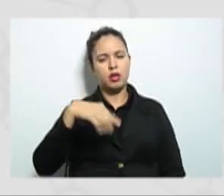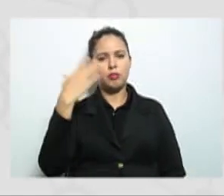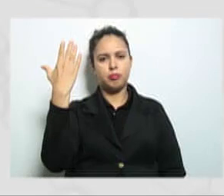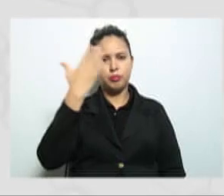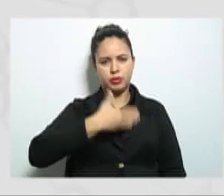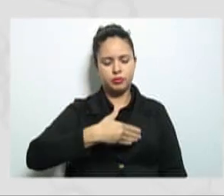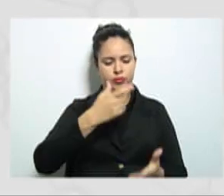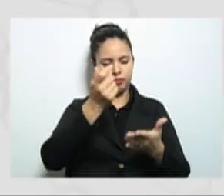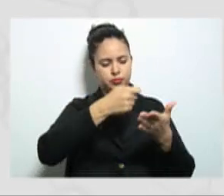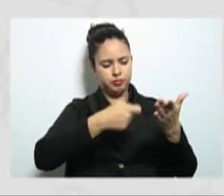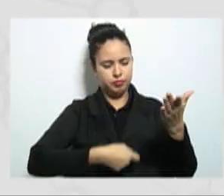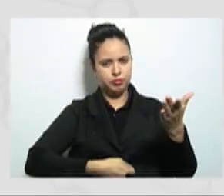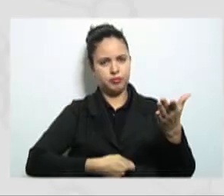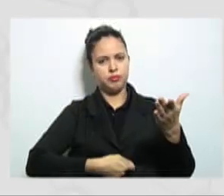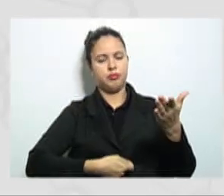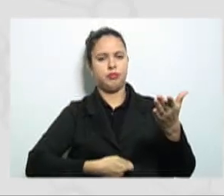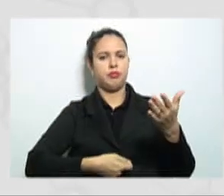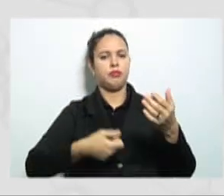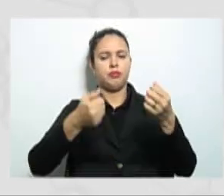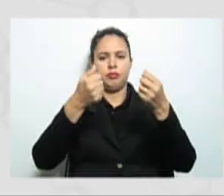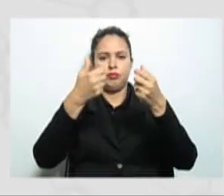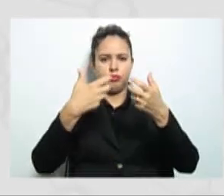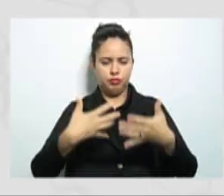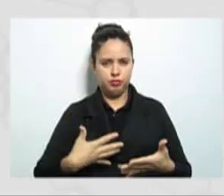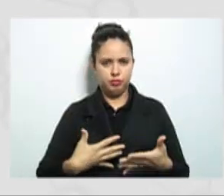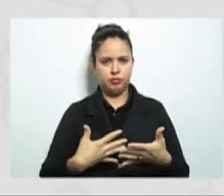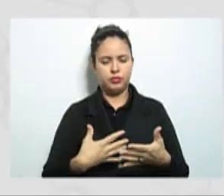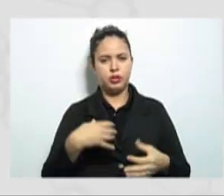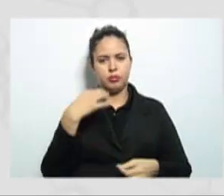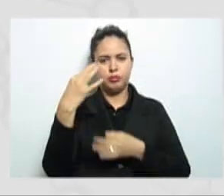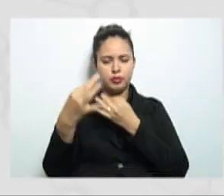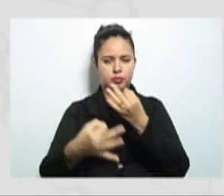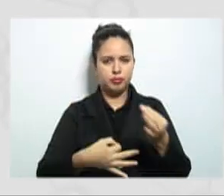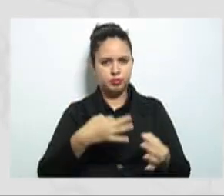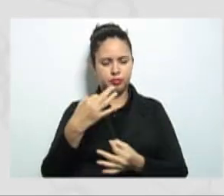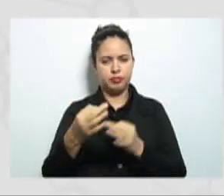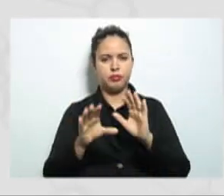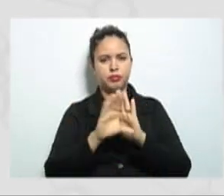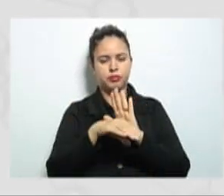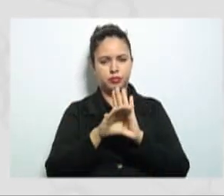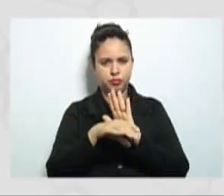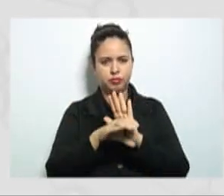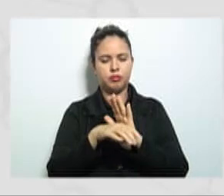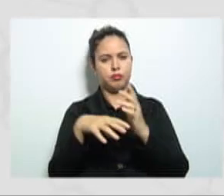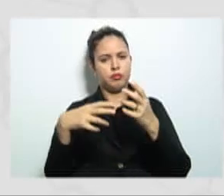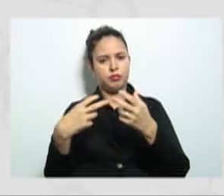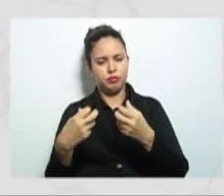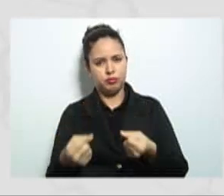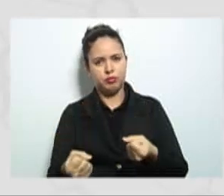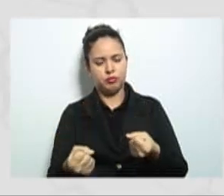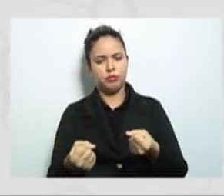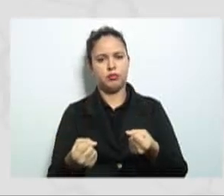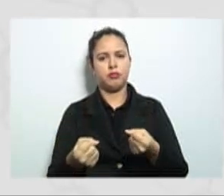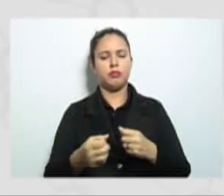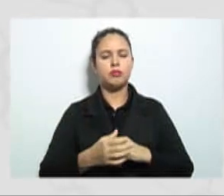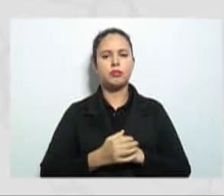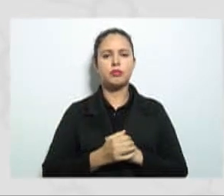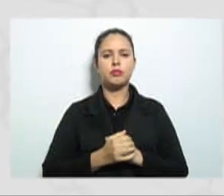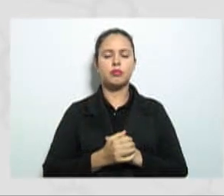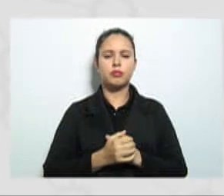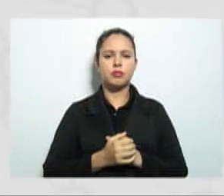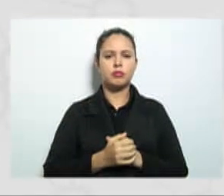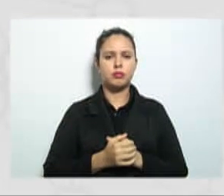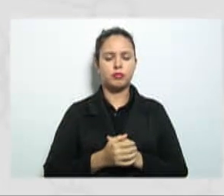é explicação. Nela se manifesta opinião, conceito, resolução e observação. Então,